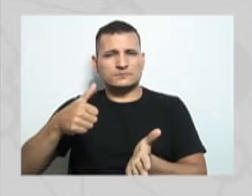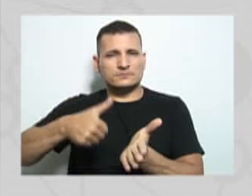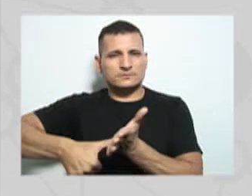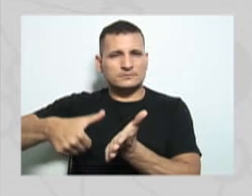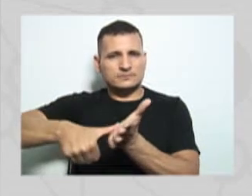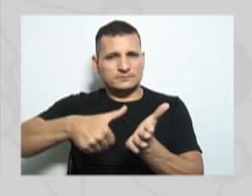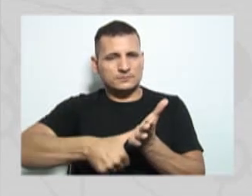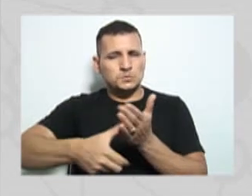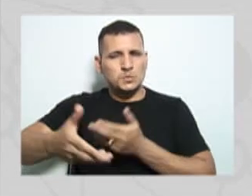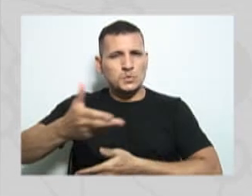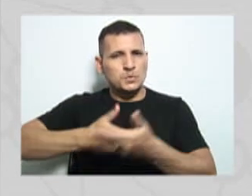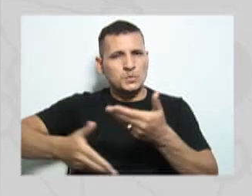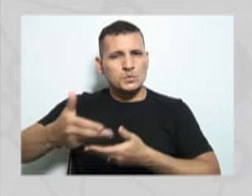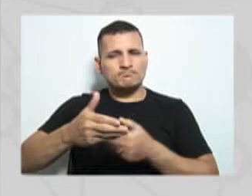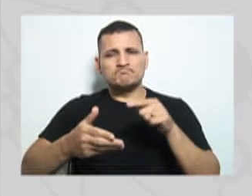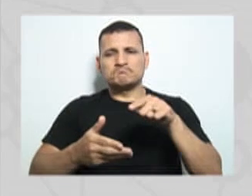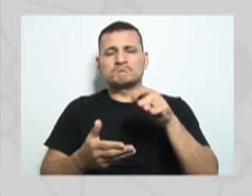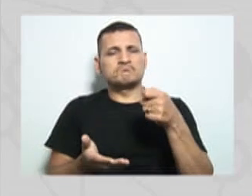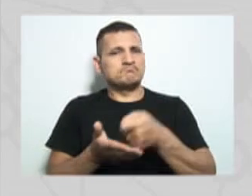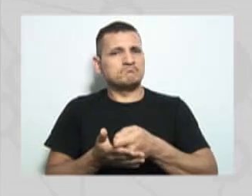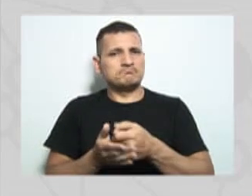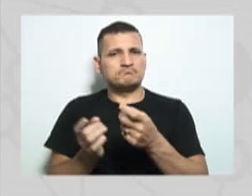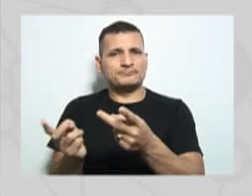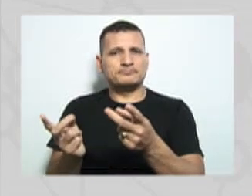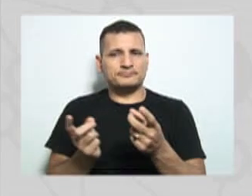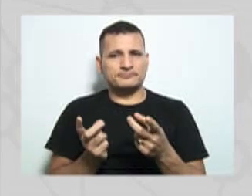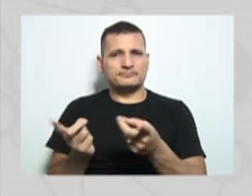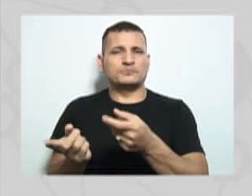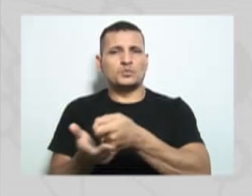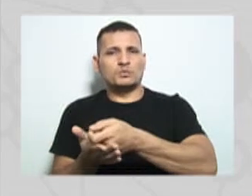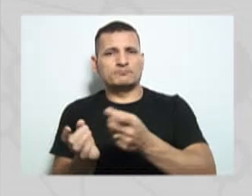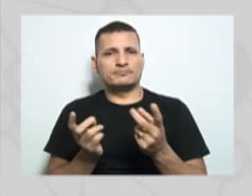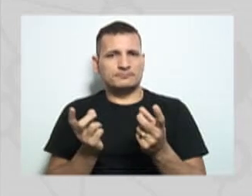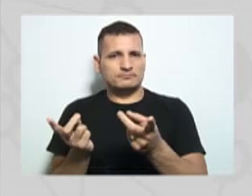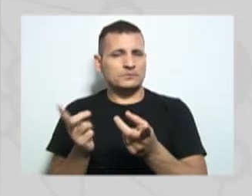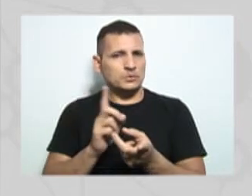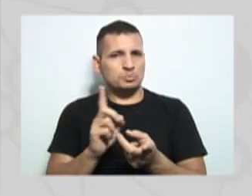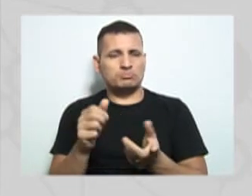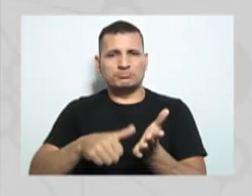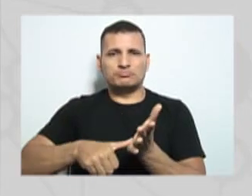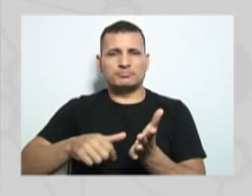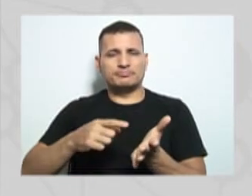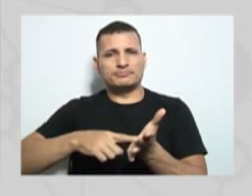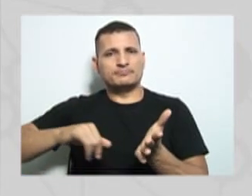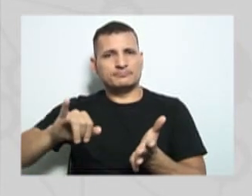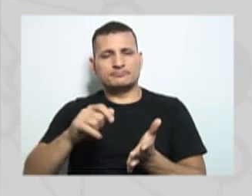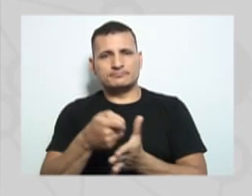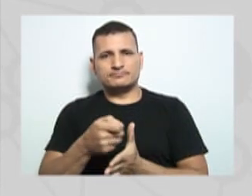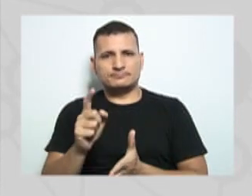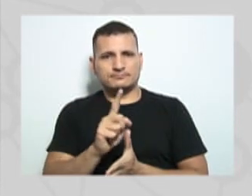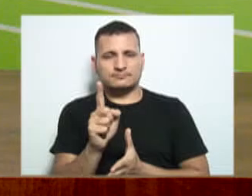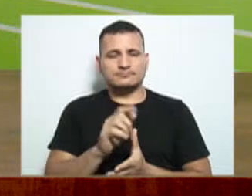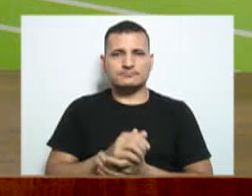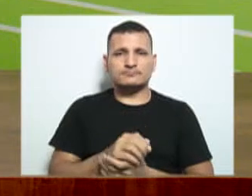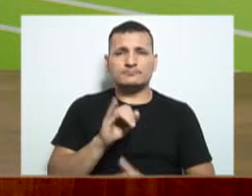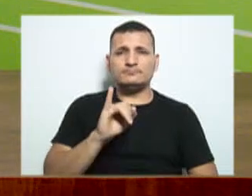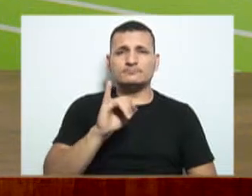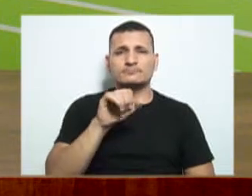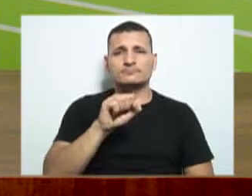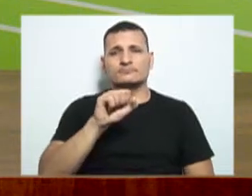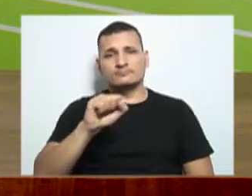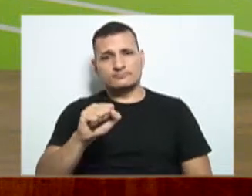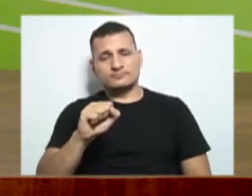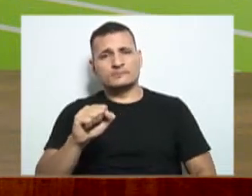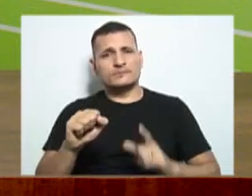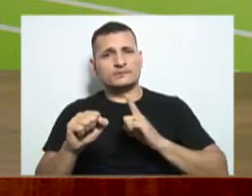contrato de compra e venda. Só acrescentando, professora Priscila, sim, a questão do ISS está